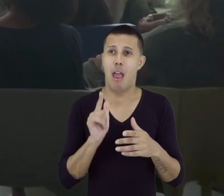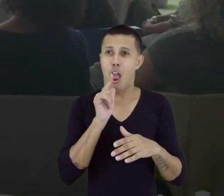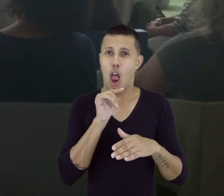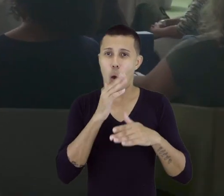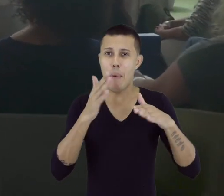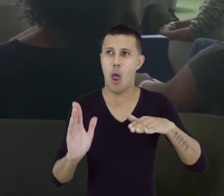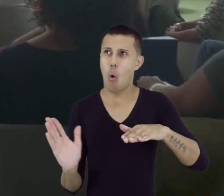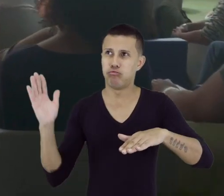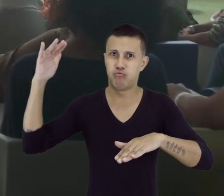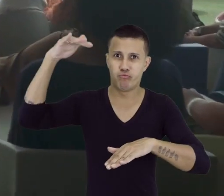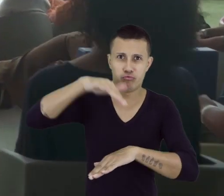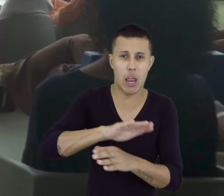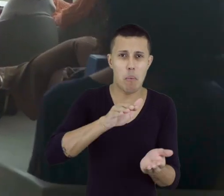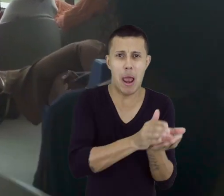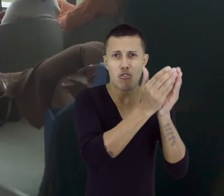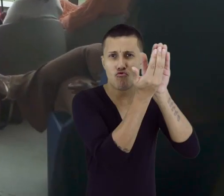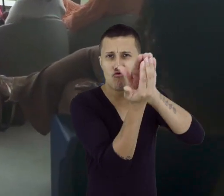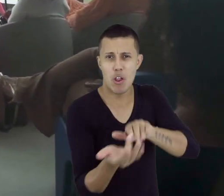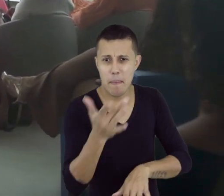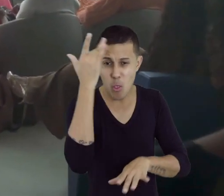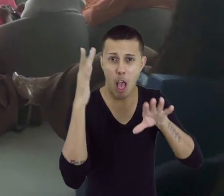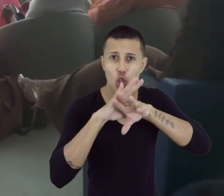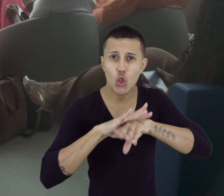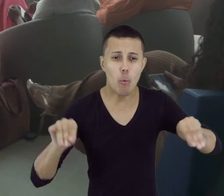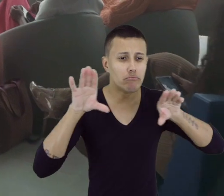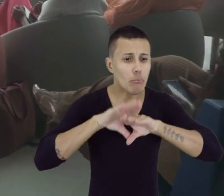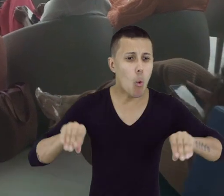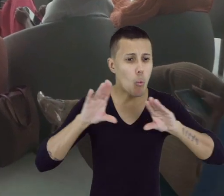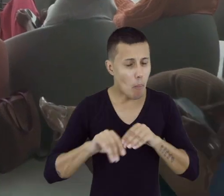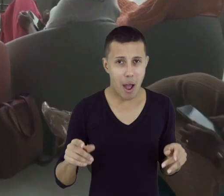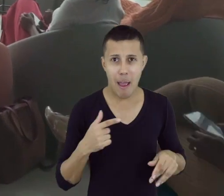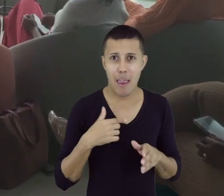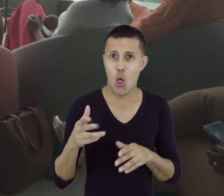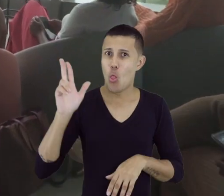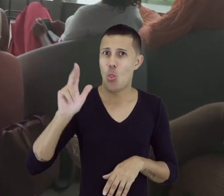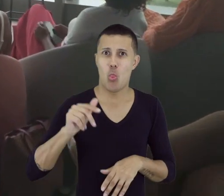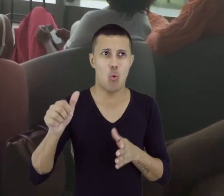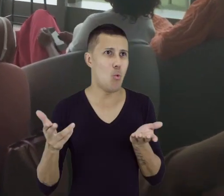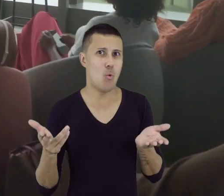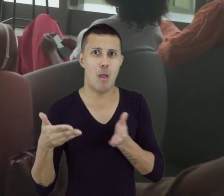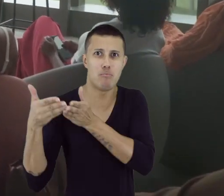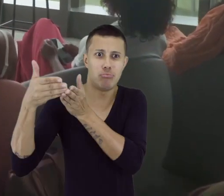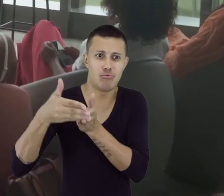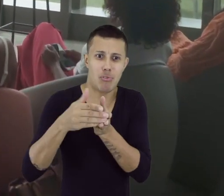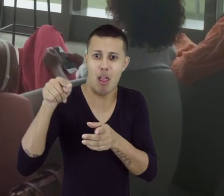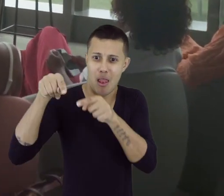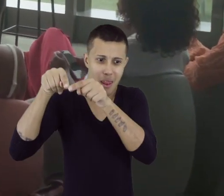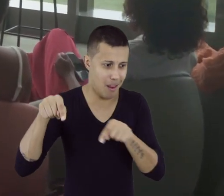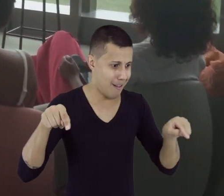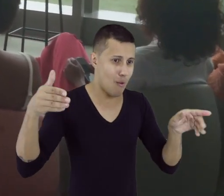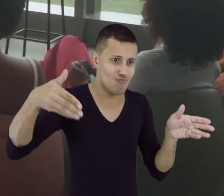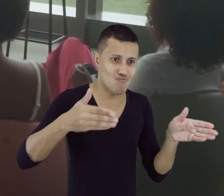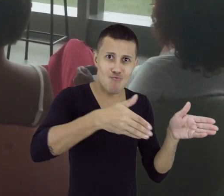são gigantescas, onde os barcos capotam, onde as pessoas somem. E eu nunca tinha atravessado o Atlântico, eu não tinha como provar que ia